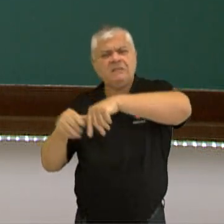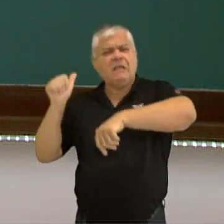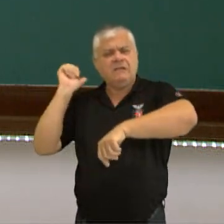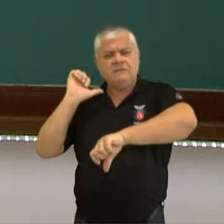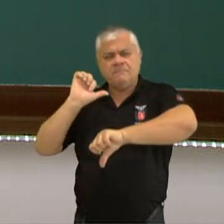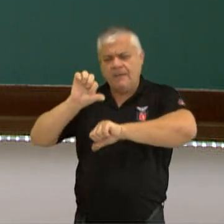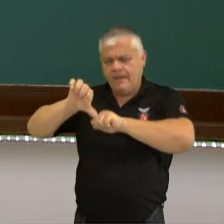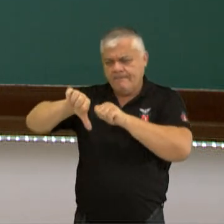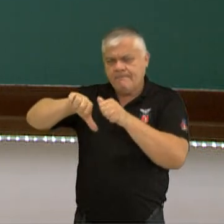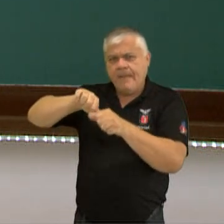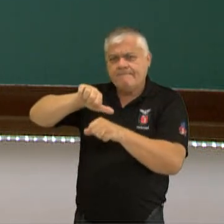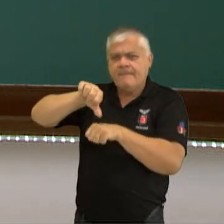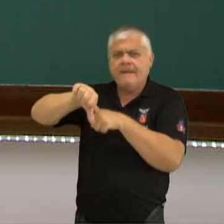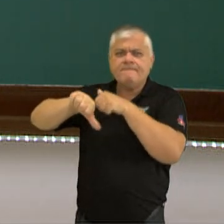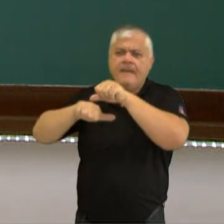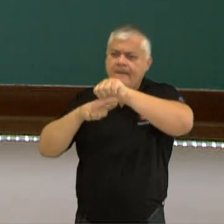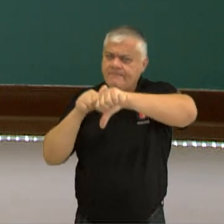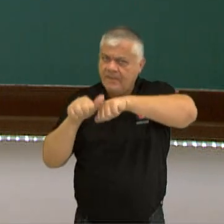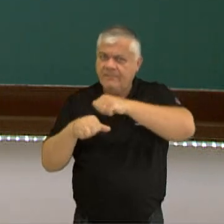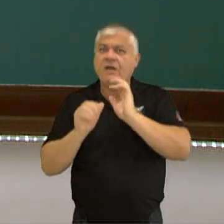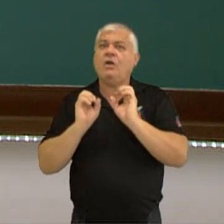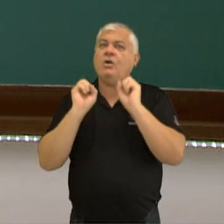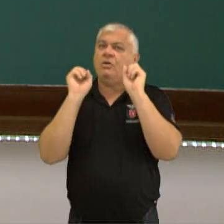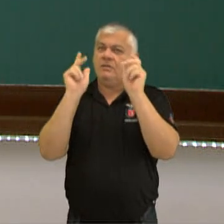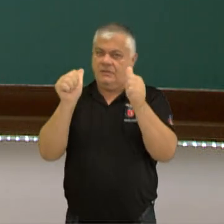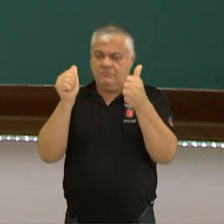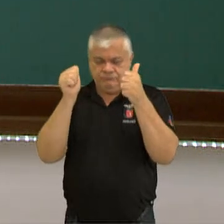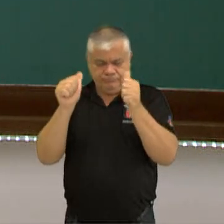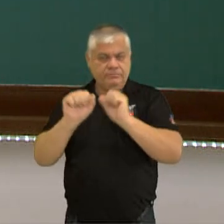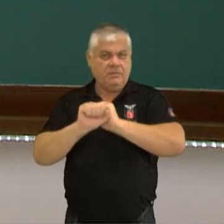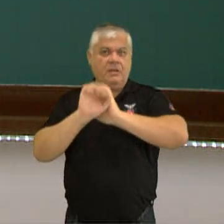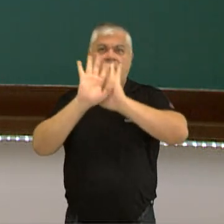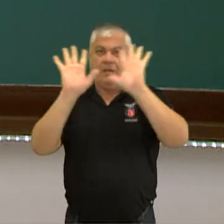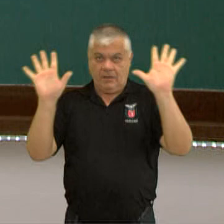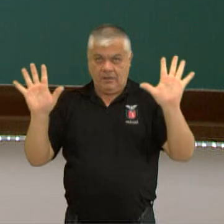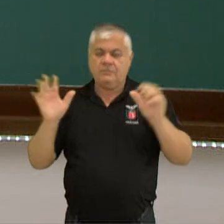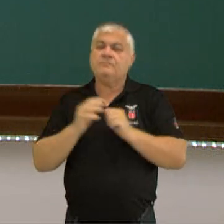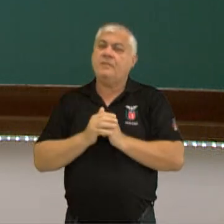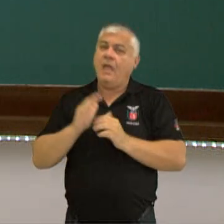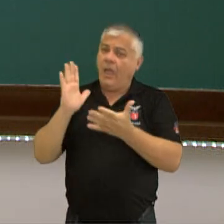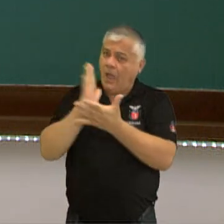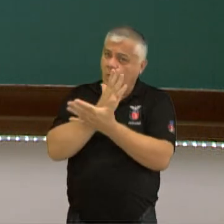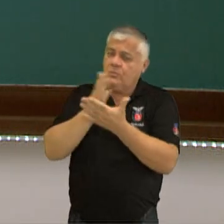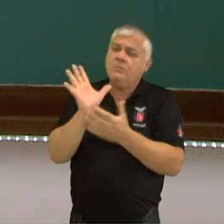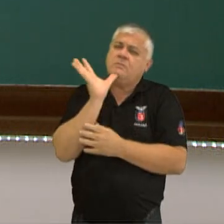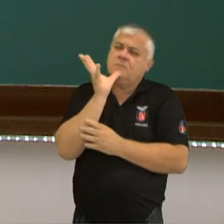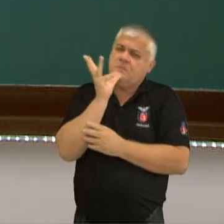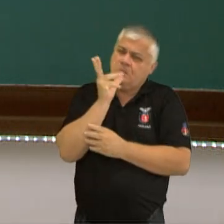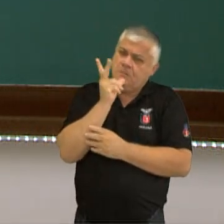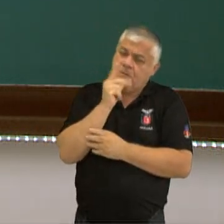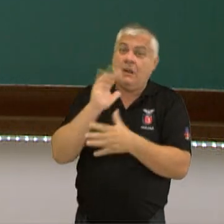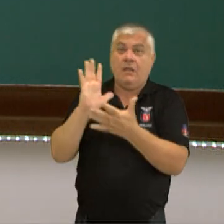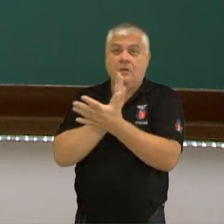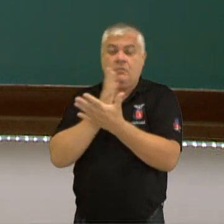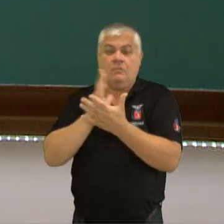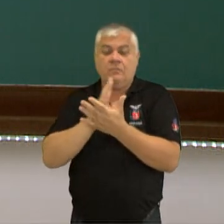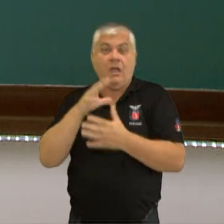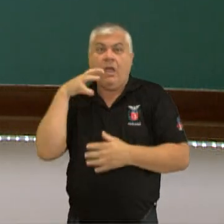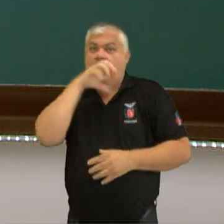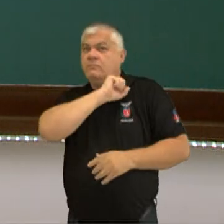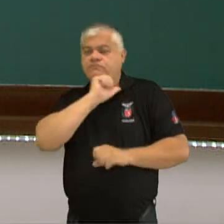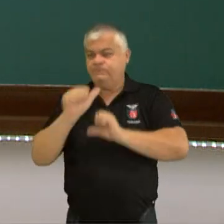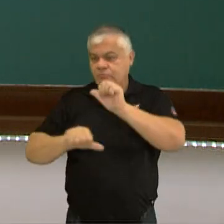sofreu e sofre transformações. Ok, isso ficou bem claro. Algumas lentas, outras mais rápidas.